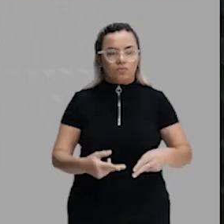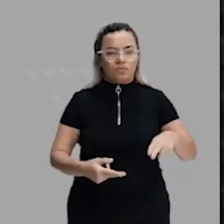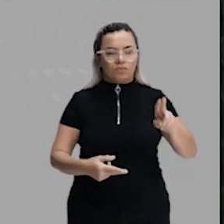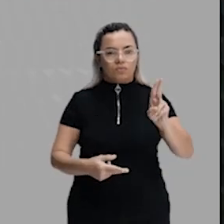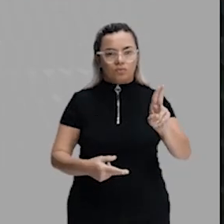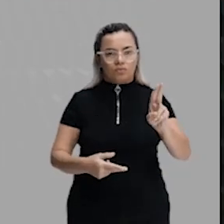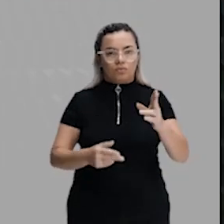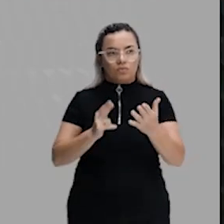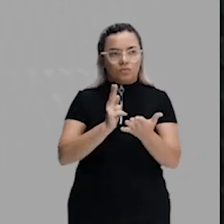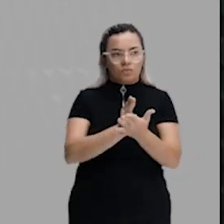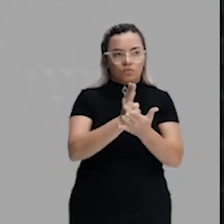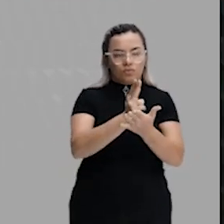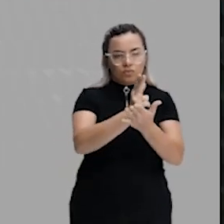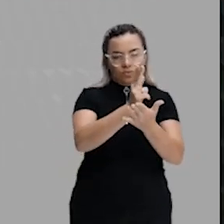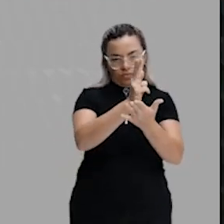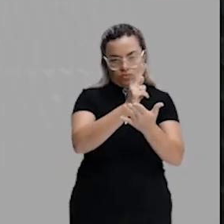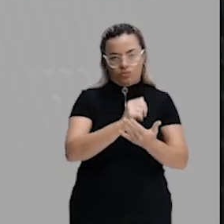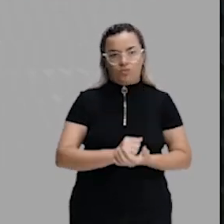constante.